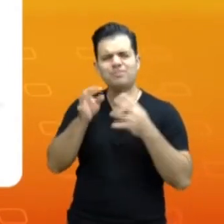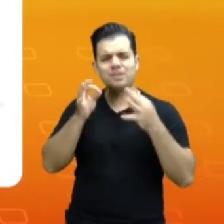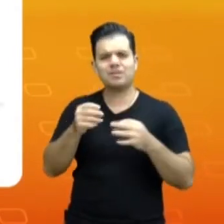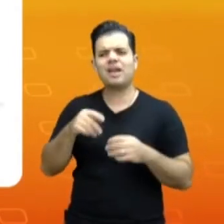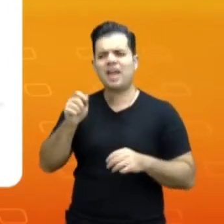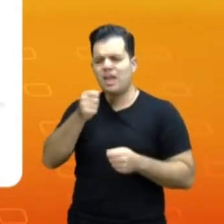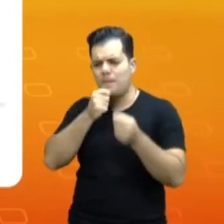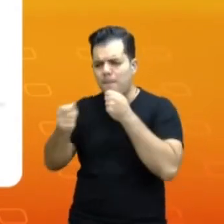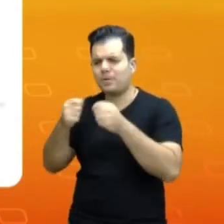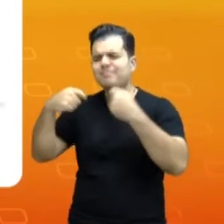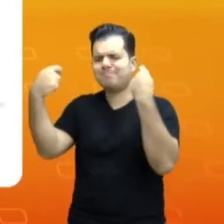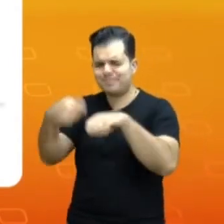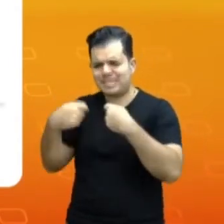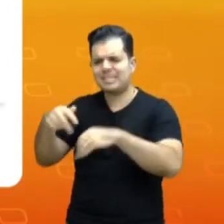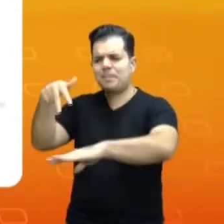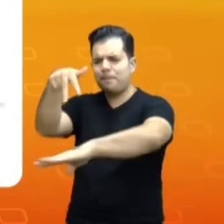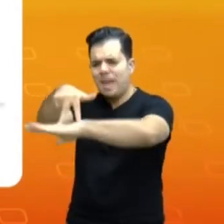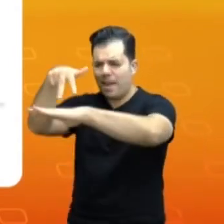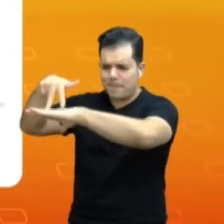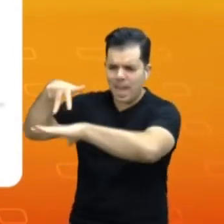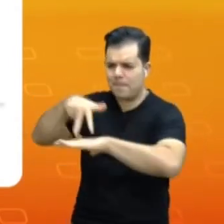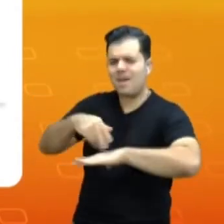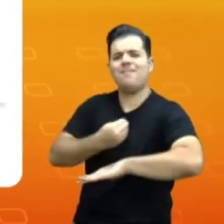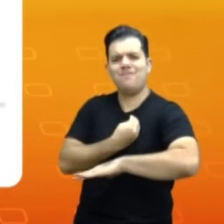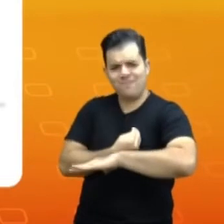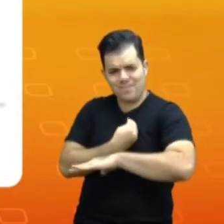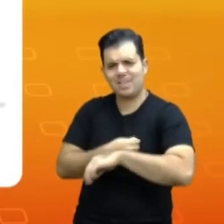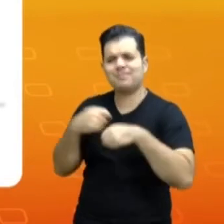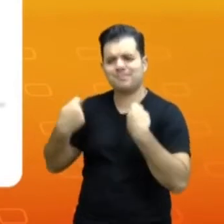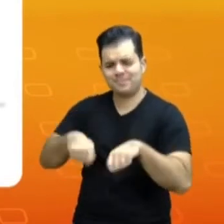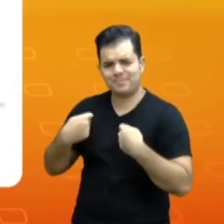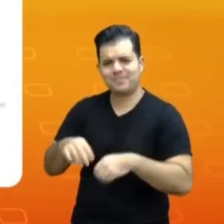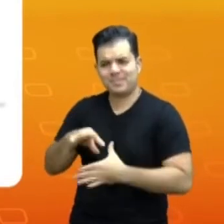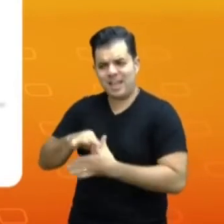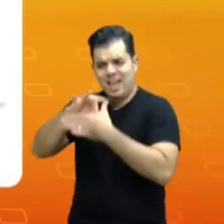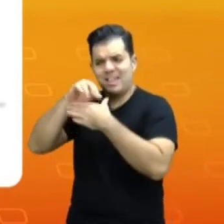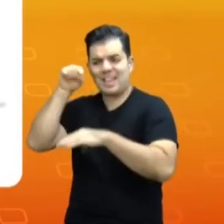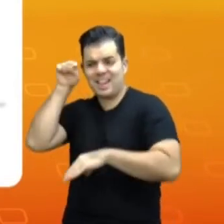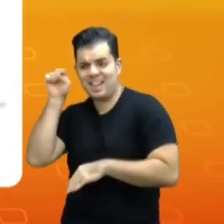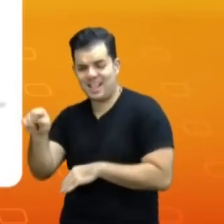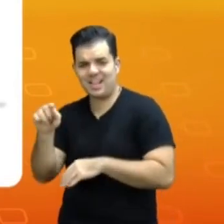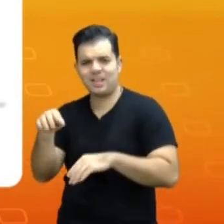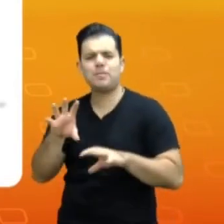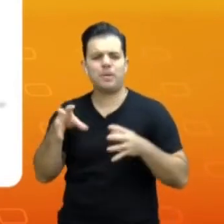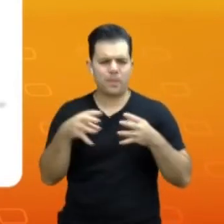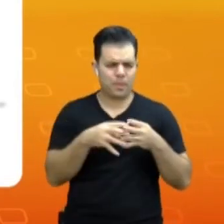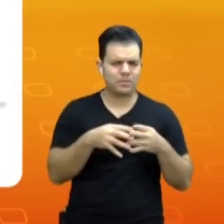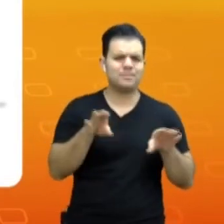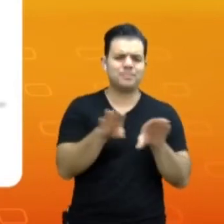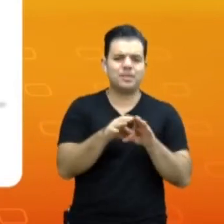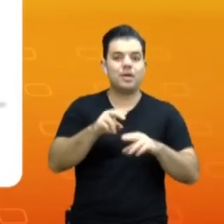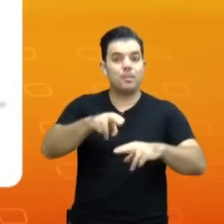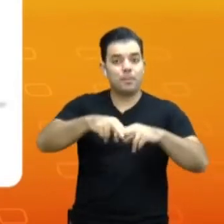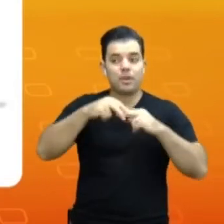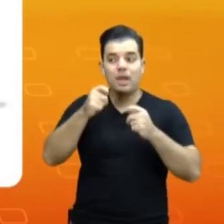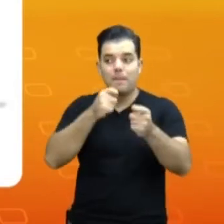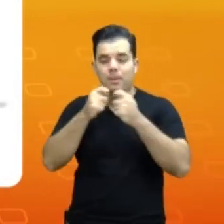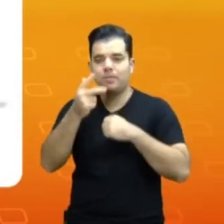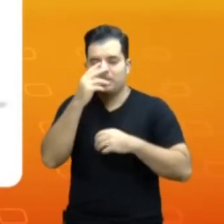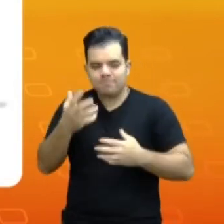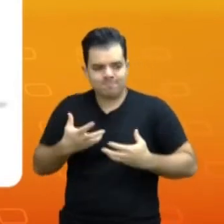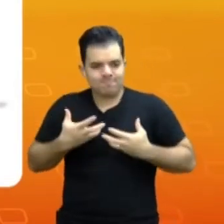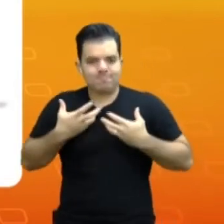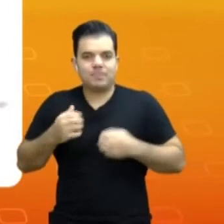dos repórteres no evento, assim, particularmente, né, e é uma posição nossa do grupo, porque o repórter, ele traz o calor, ele